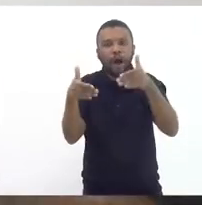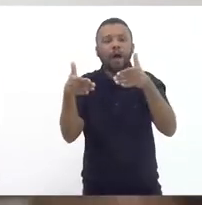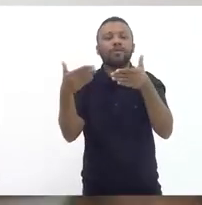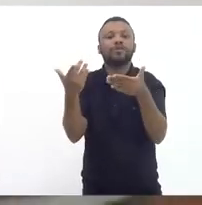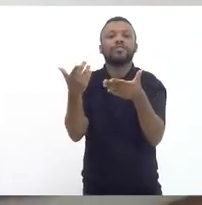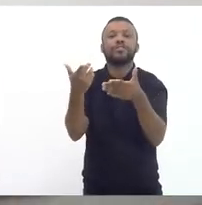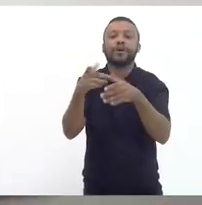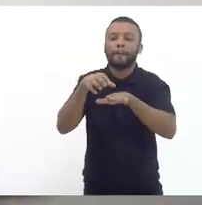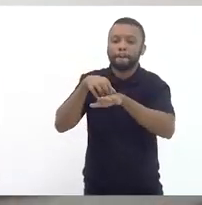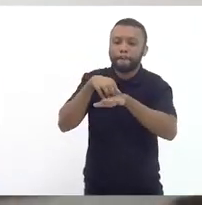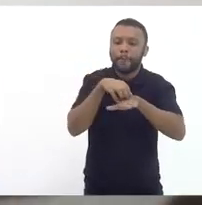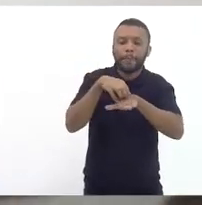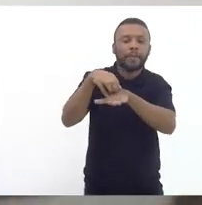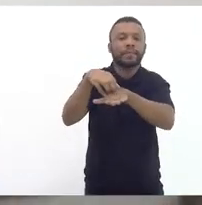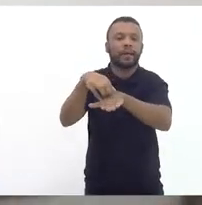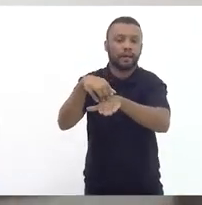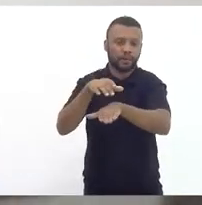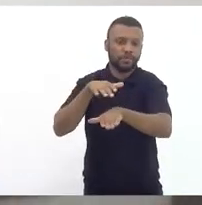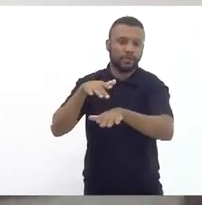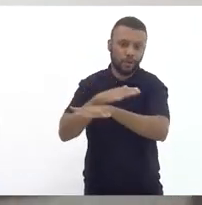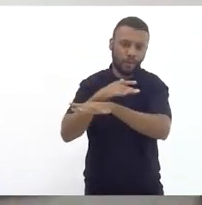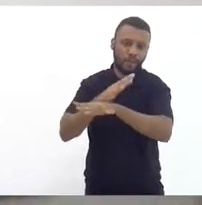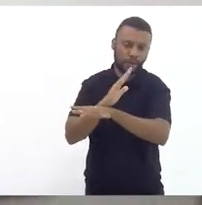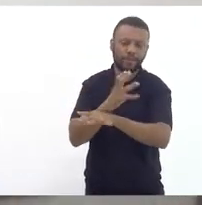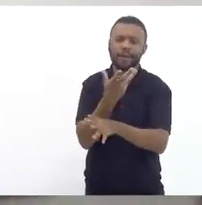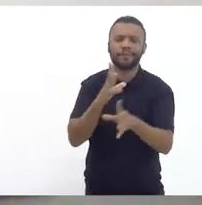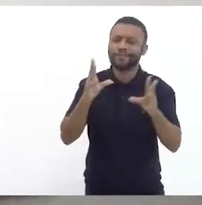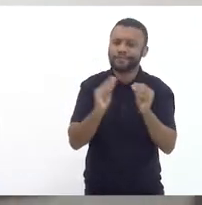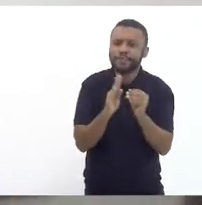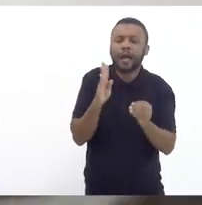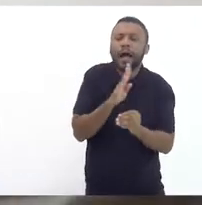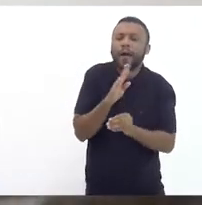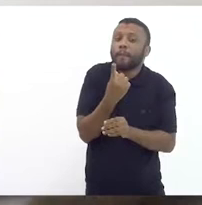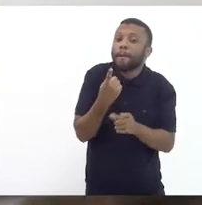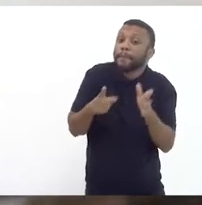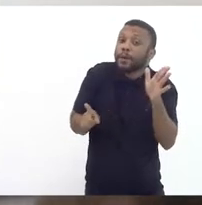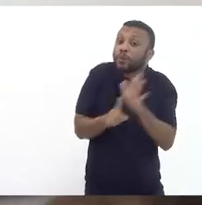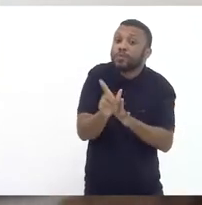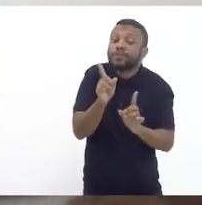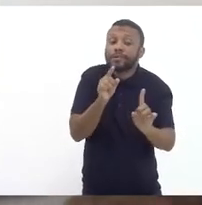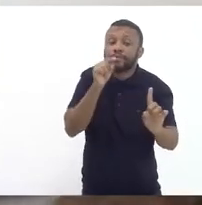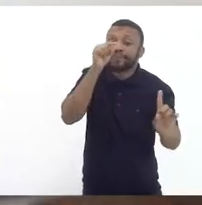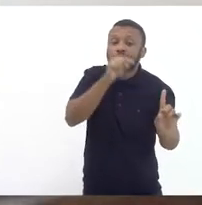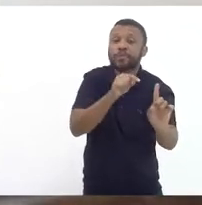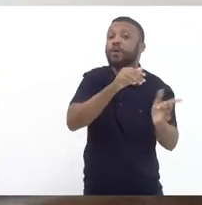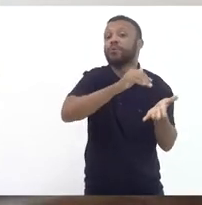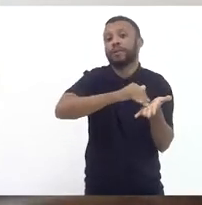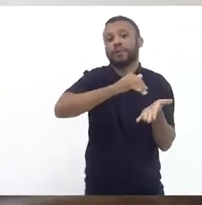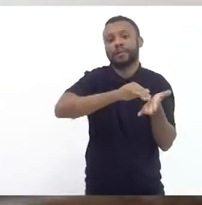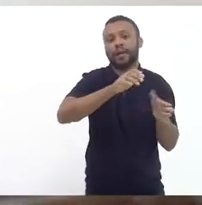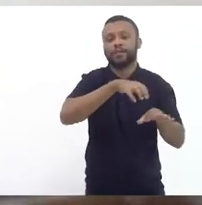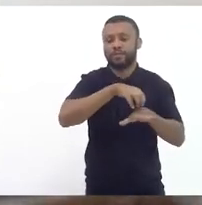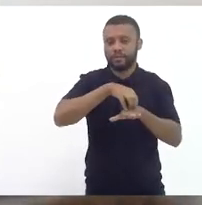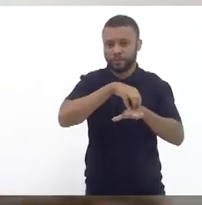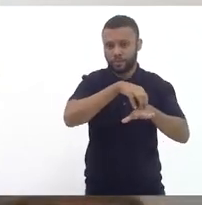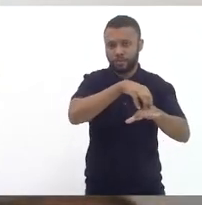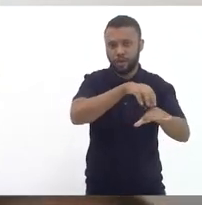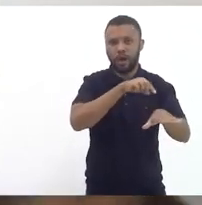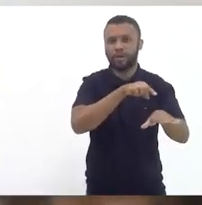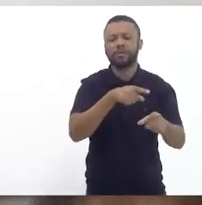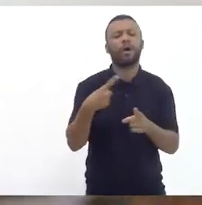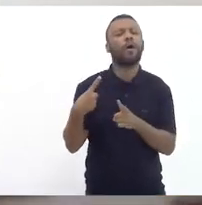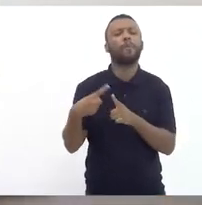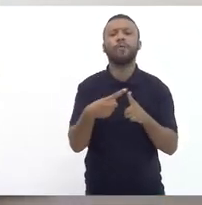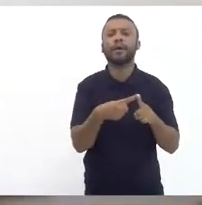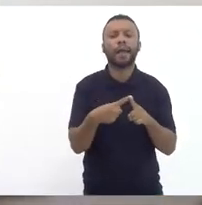quero, presidente, muito objetivamente, fazer uma pergunta apenas ao secretário de Transportes, porque eu